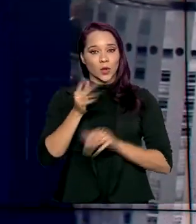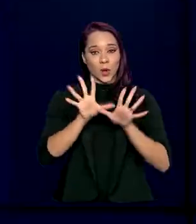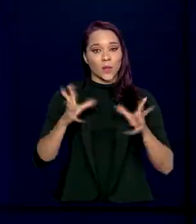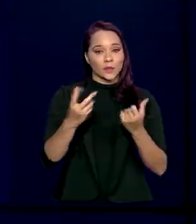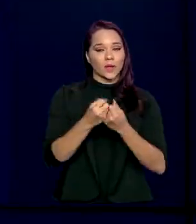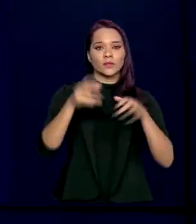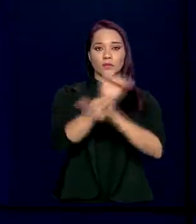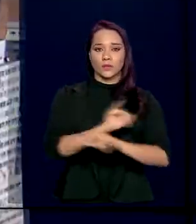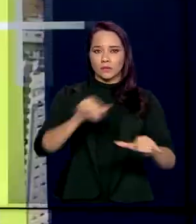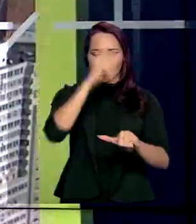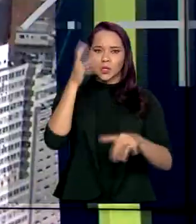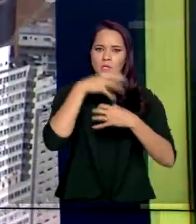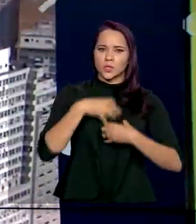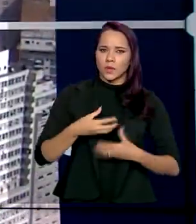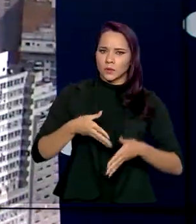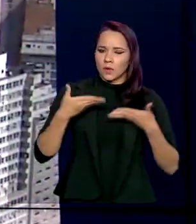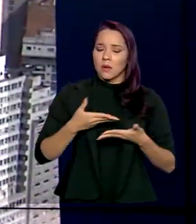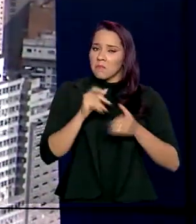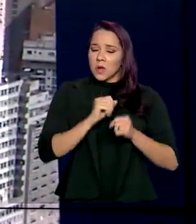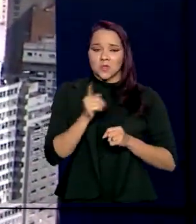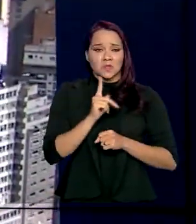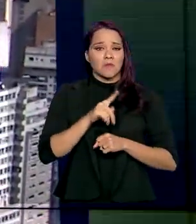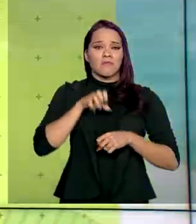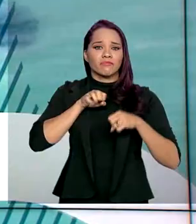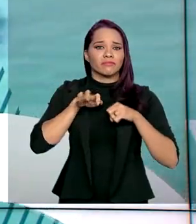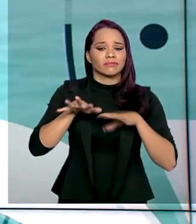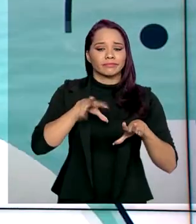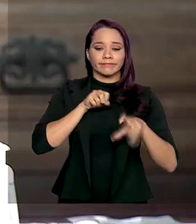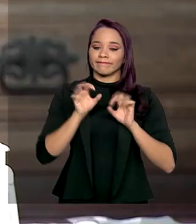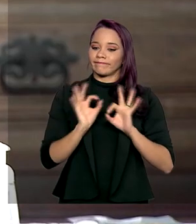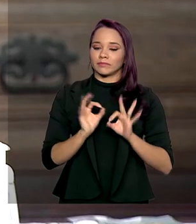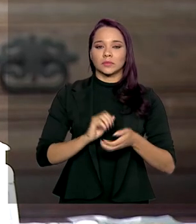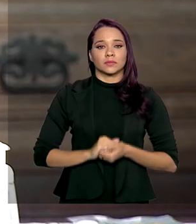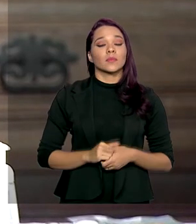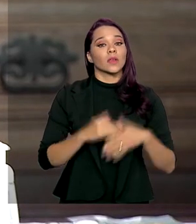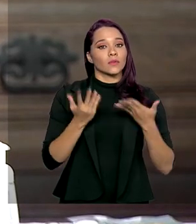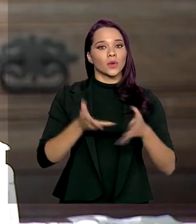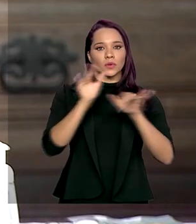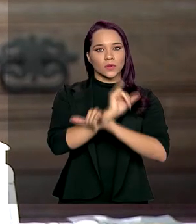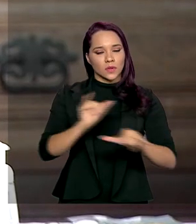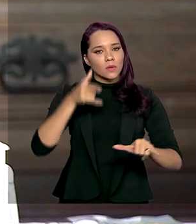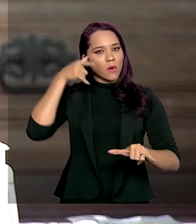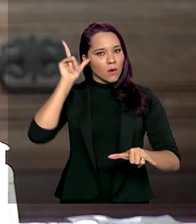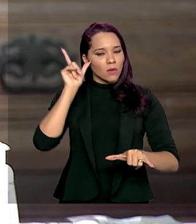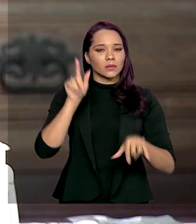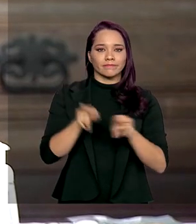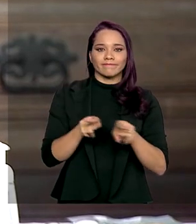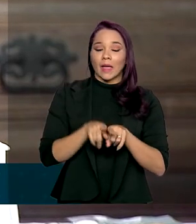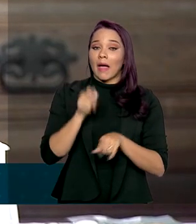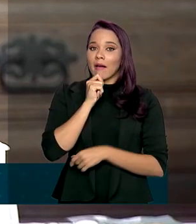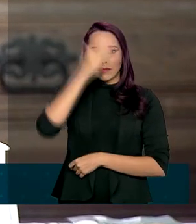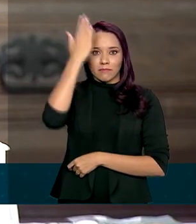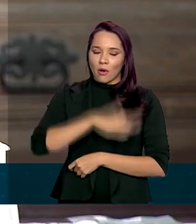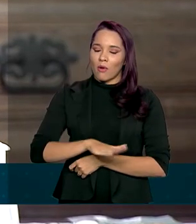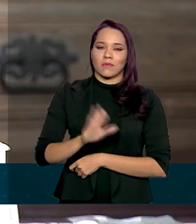que divulgou que assintomáticos podem não transmitir o vírus. Foi noticiado ontem, também de forma não comprovada ainda,